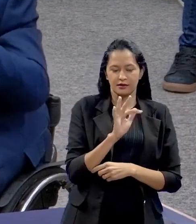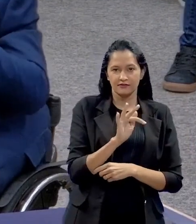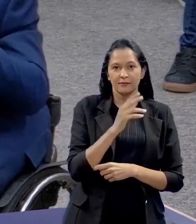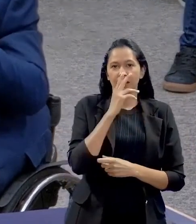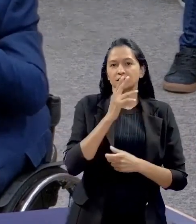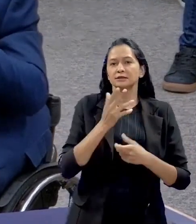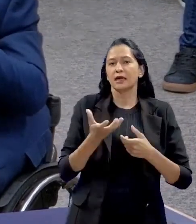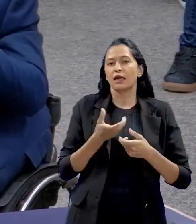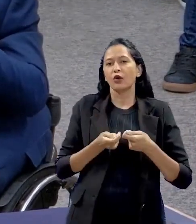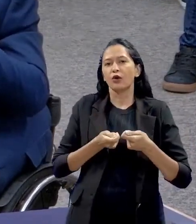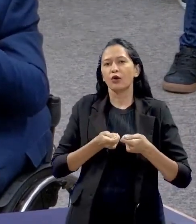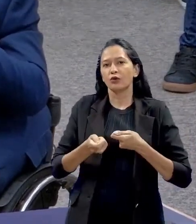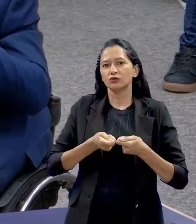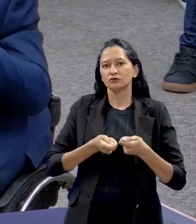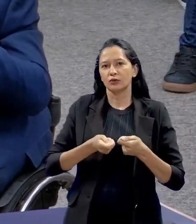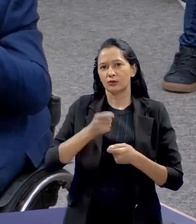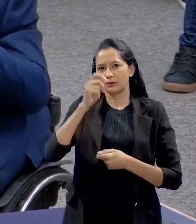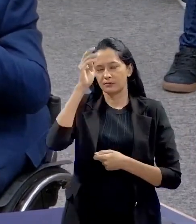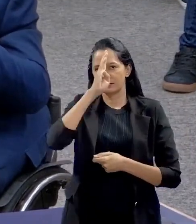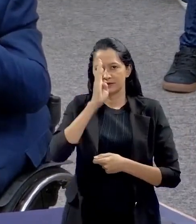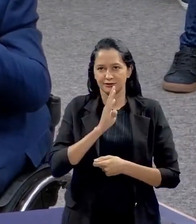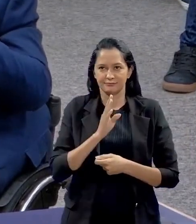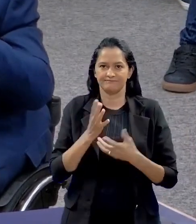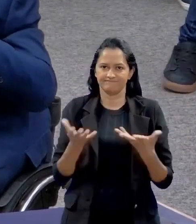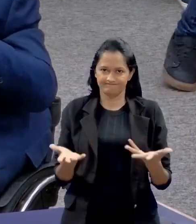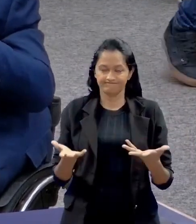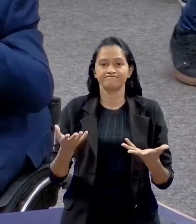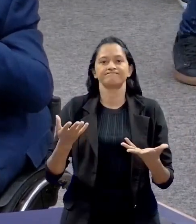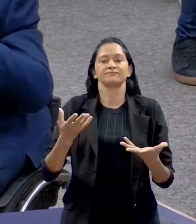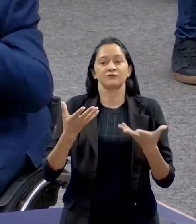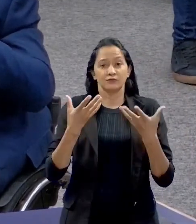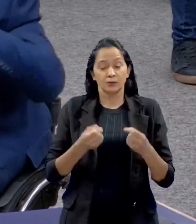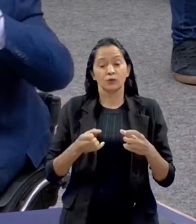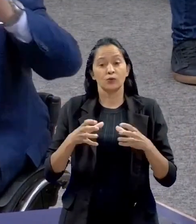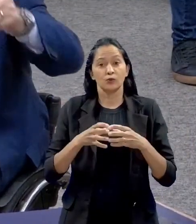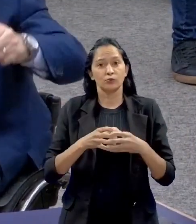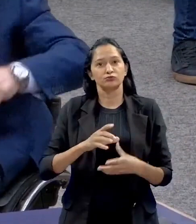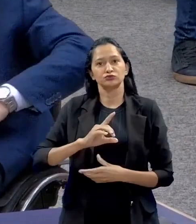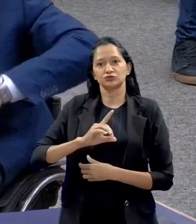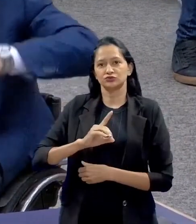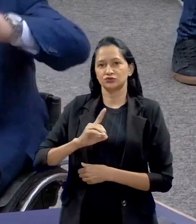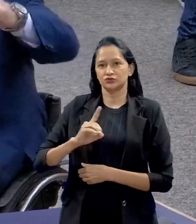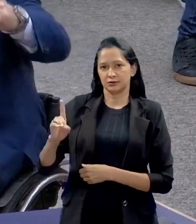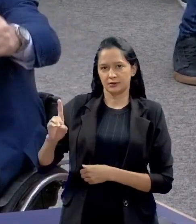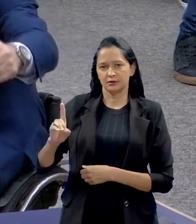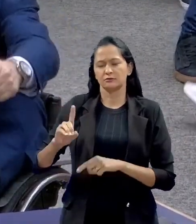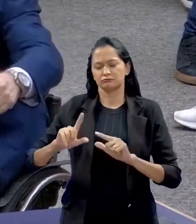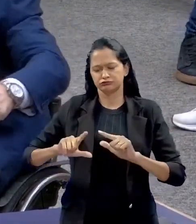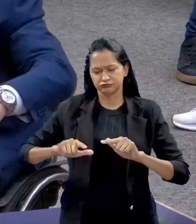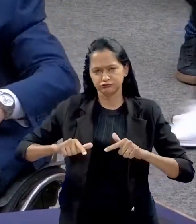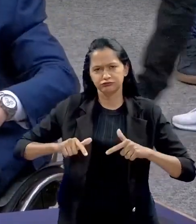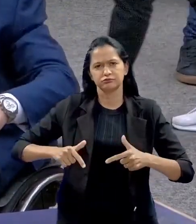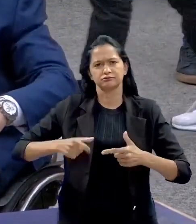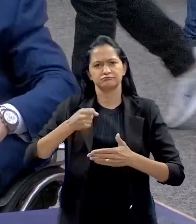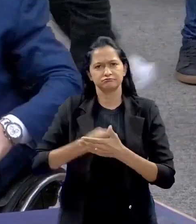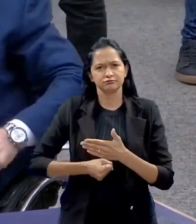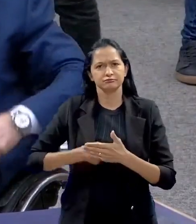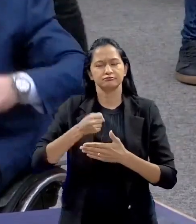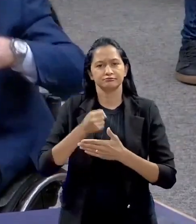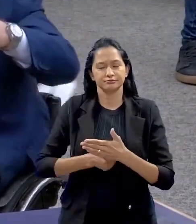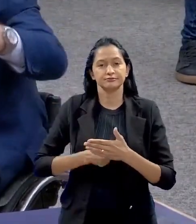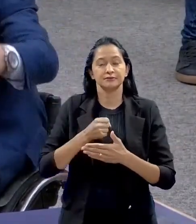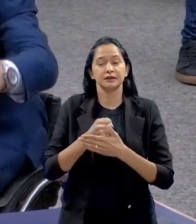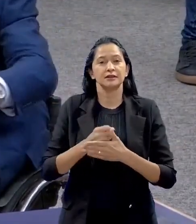Então, estamos trabalhando, a direita está trabalhando incansavelmente, deputado federal